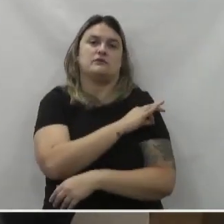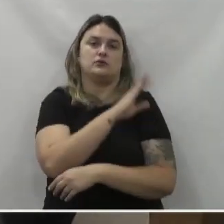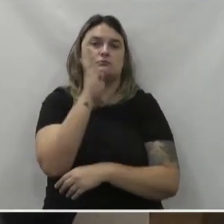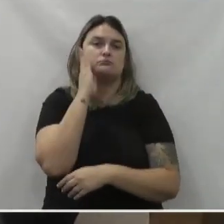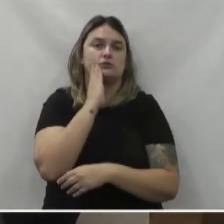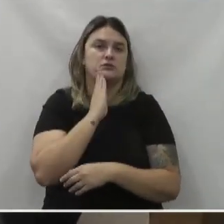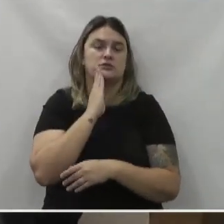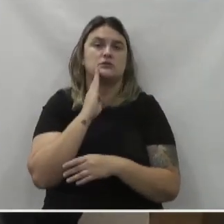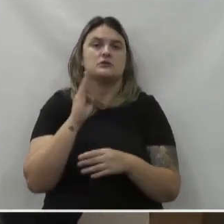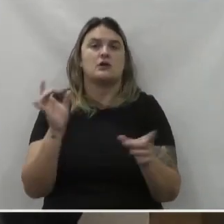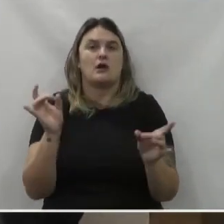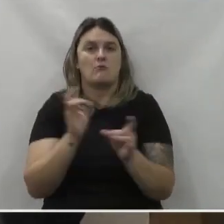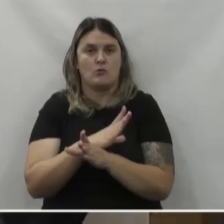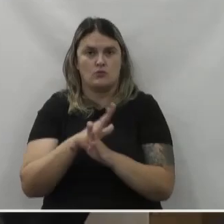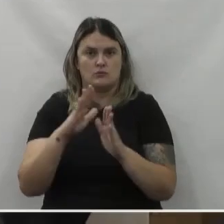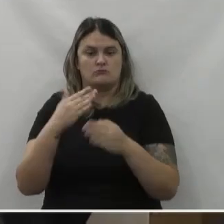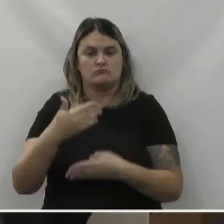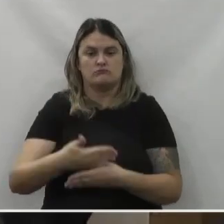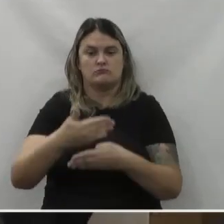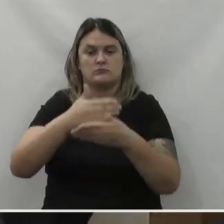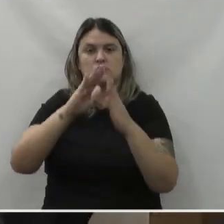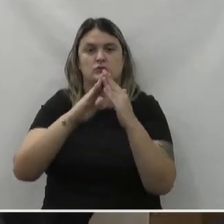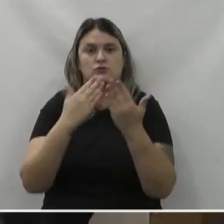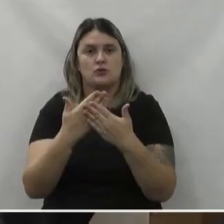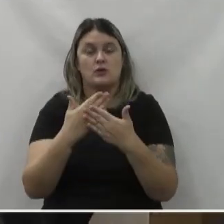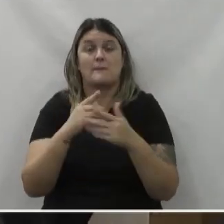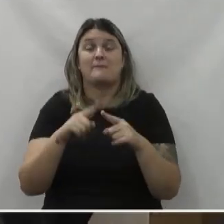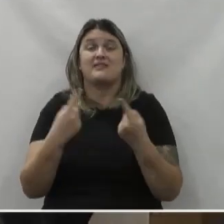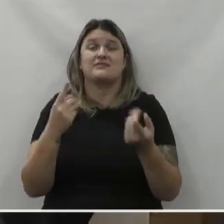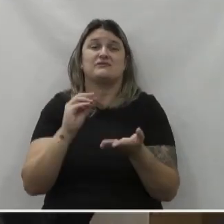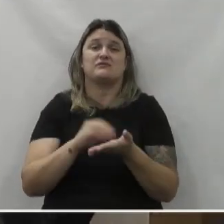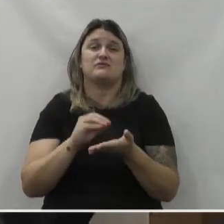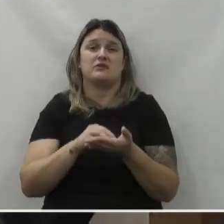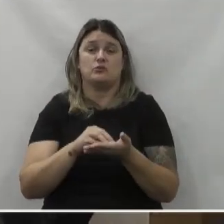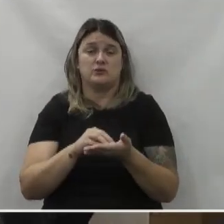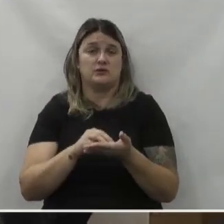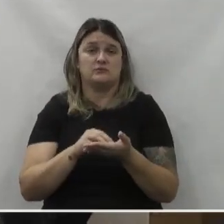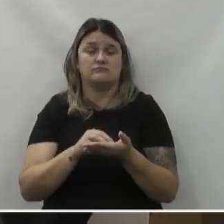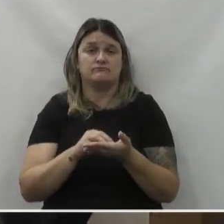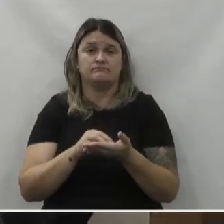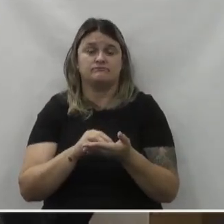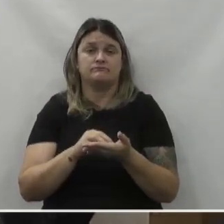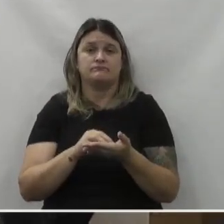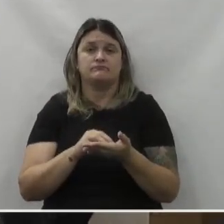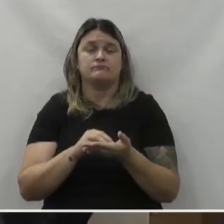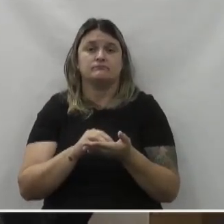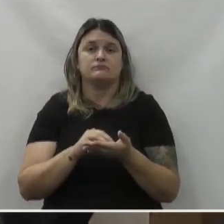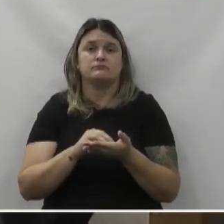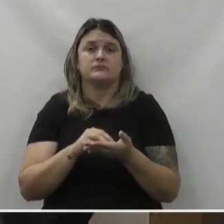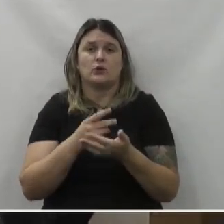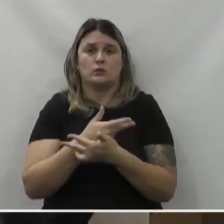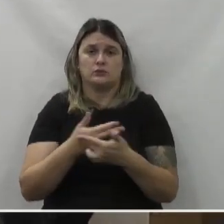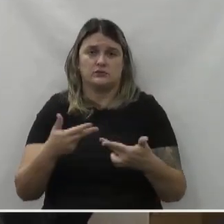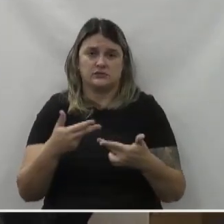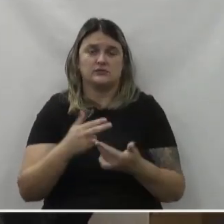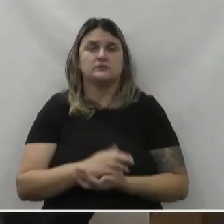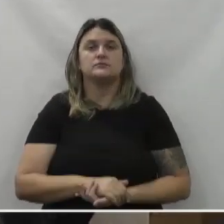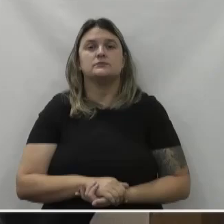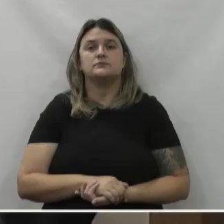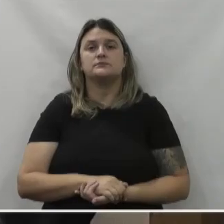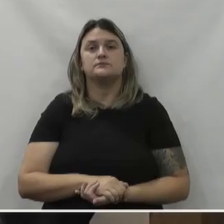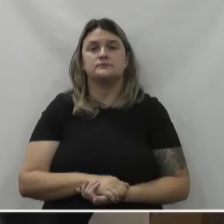Bachir. Contudo, ela não tem ainda estrutura, ela carece de algumas